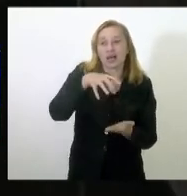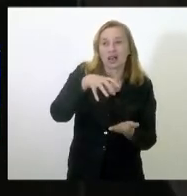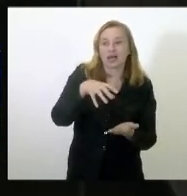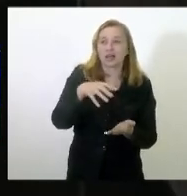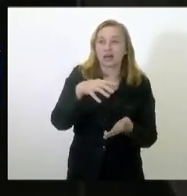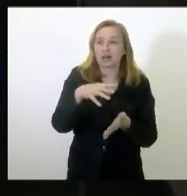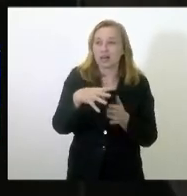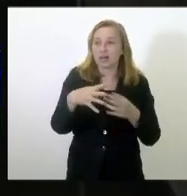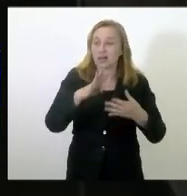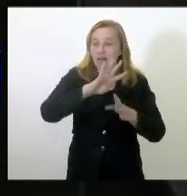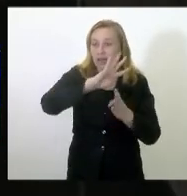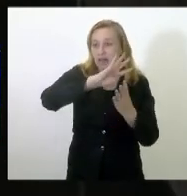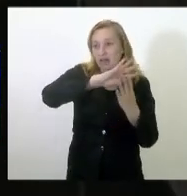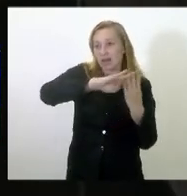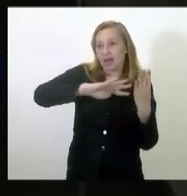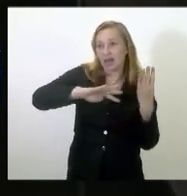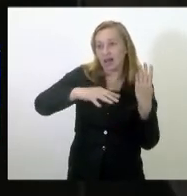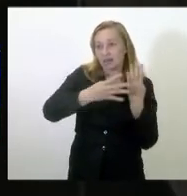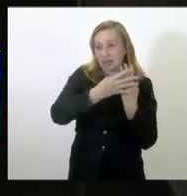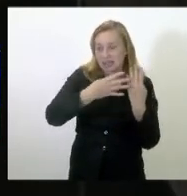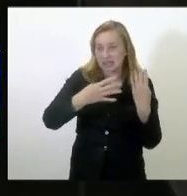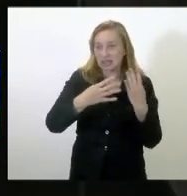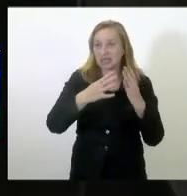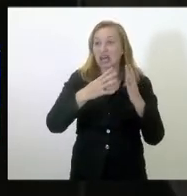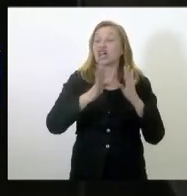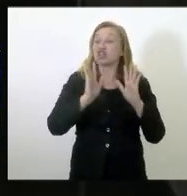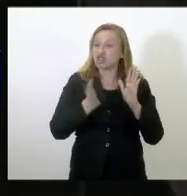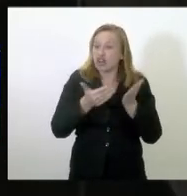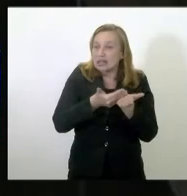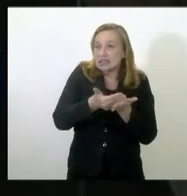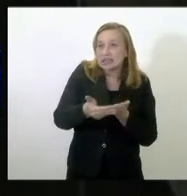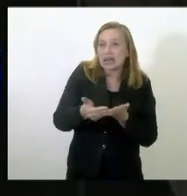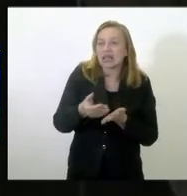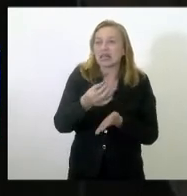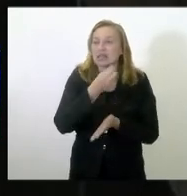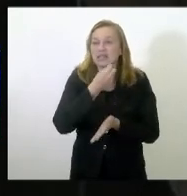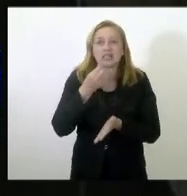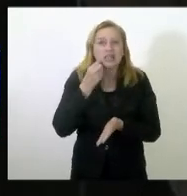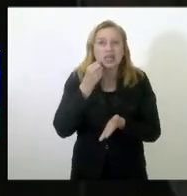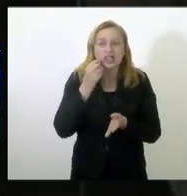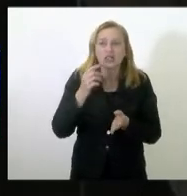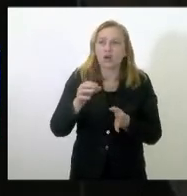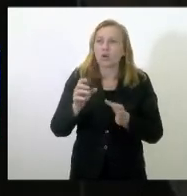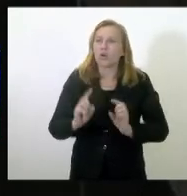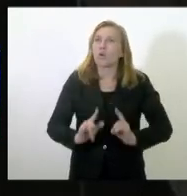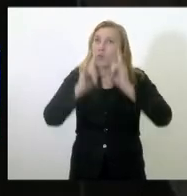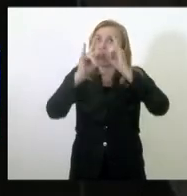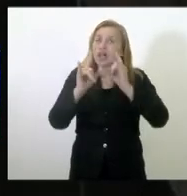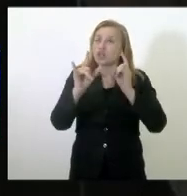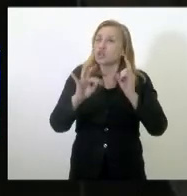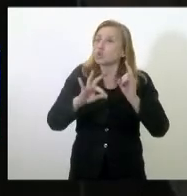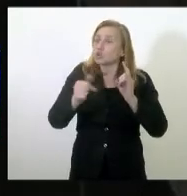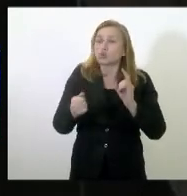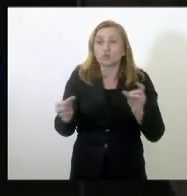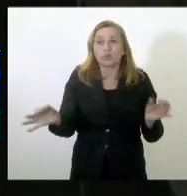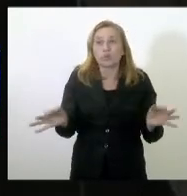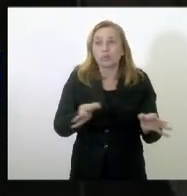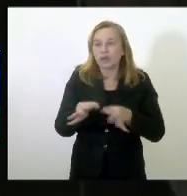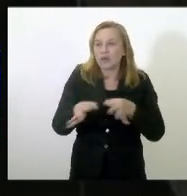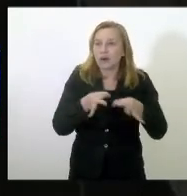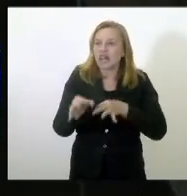se iniciaria em setembro, ou seja, a estrutura, o prédio, já está tudo em condições,